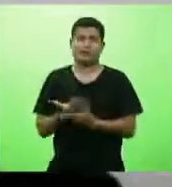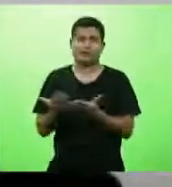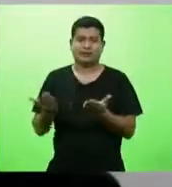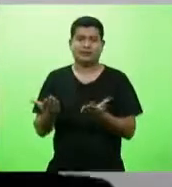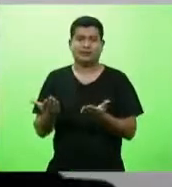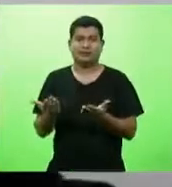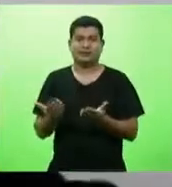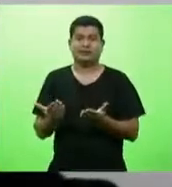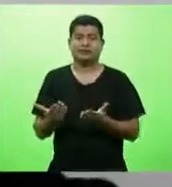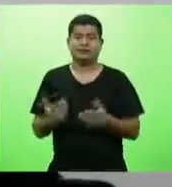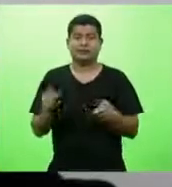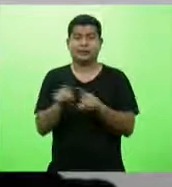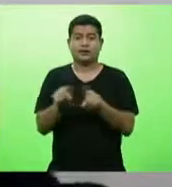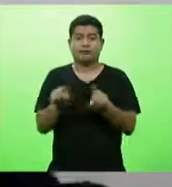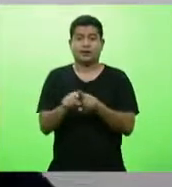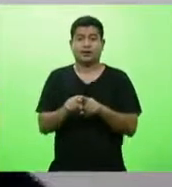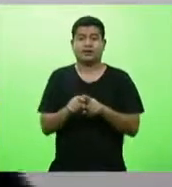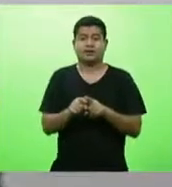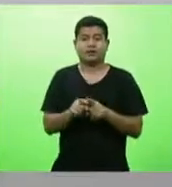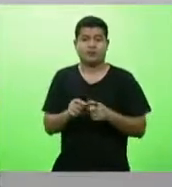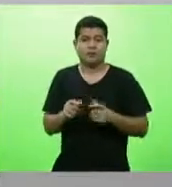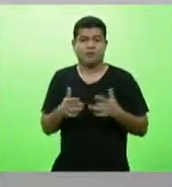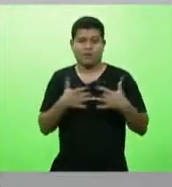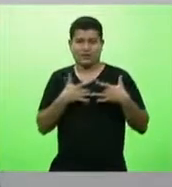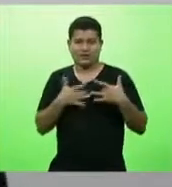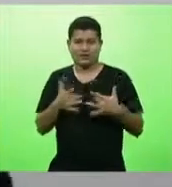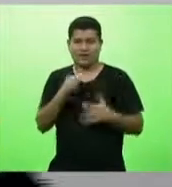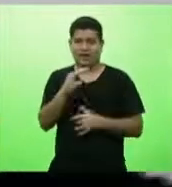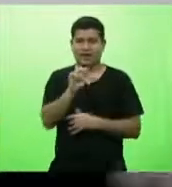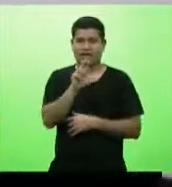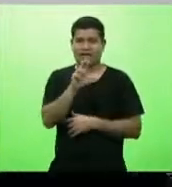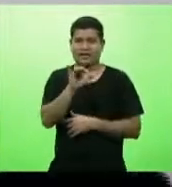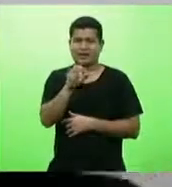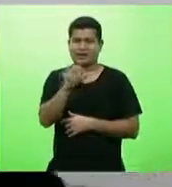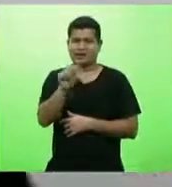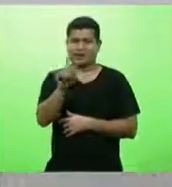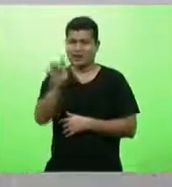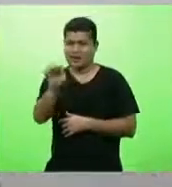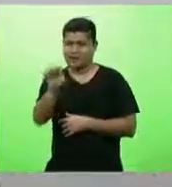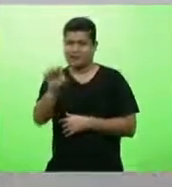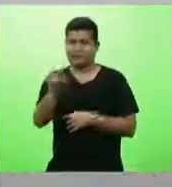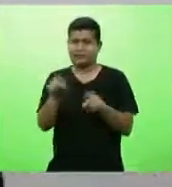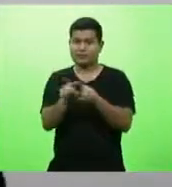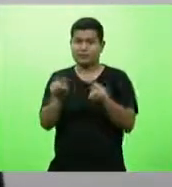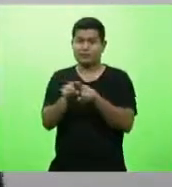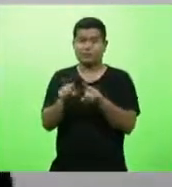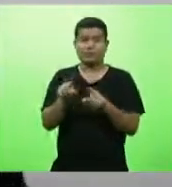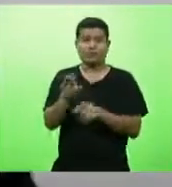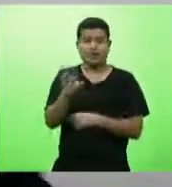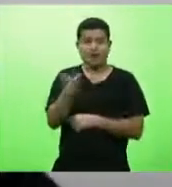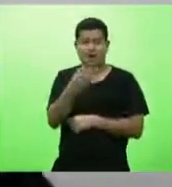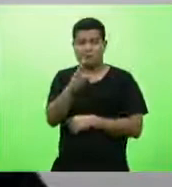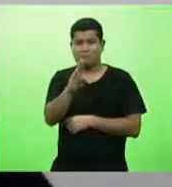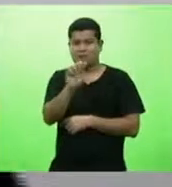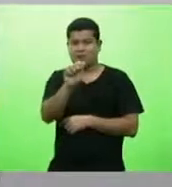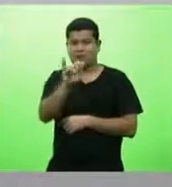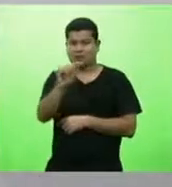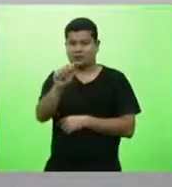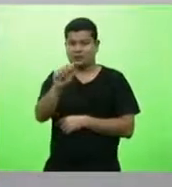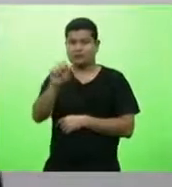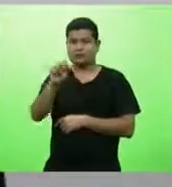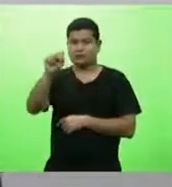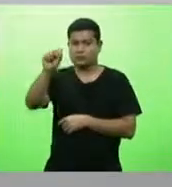de caridade restringindo atendimentos em função da lotação, hospital Bahia Sul também, inclusive estou citando